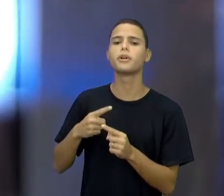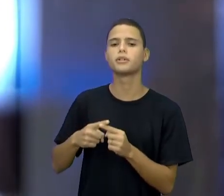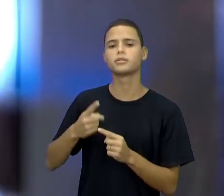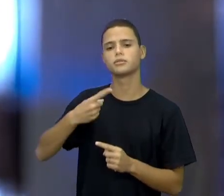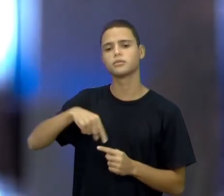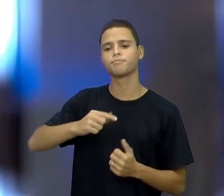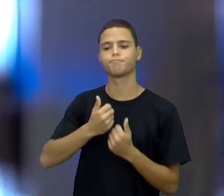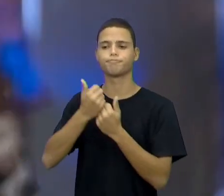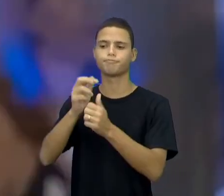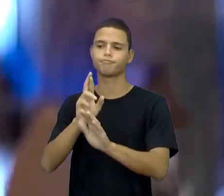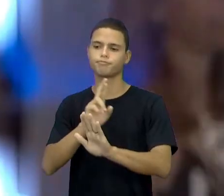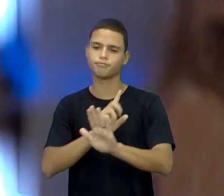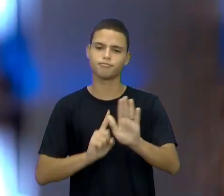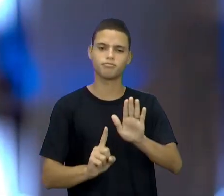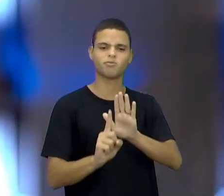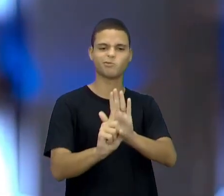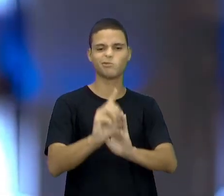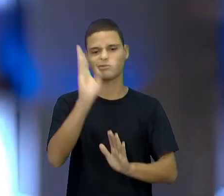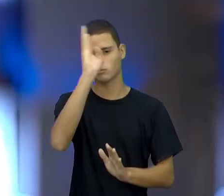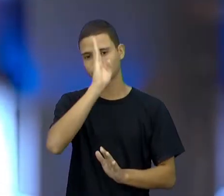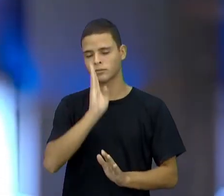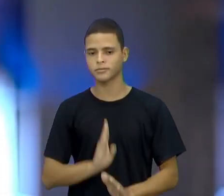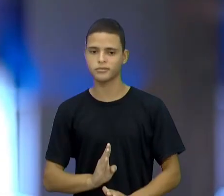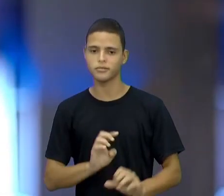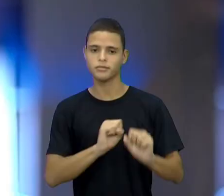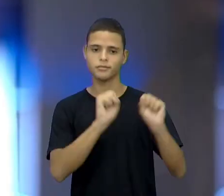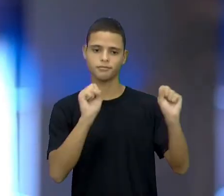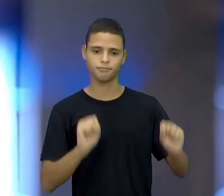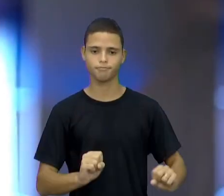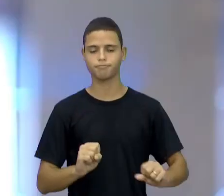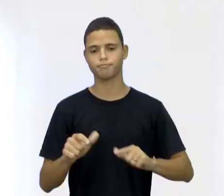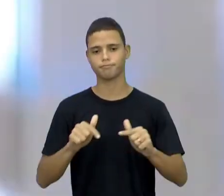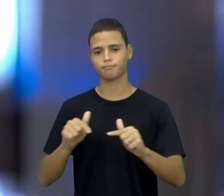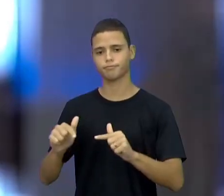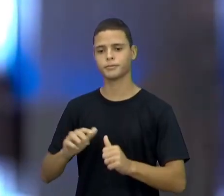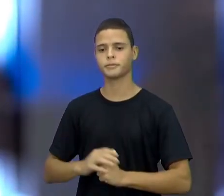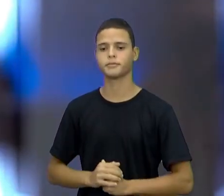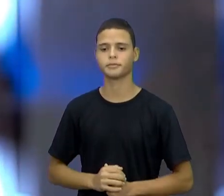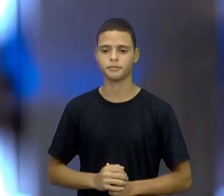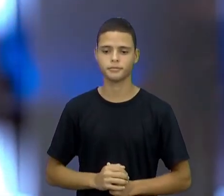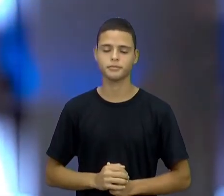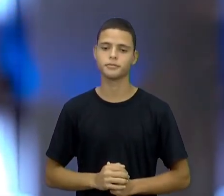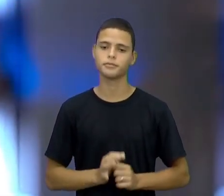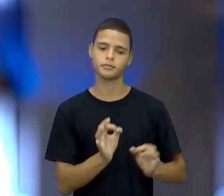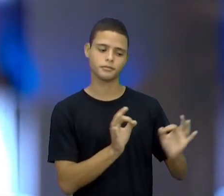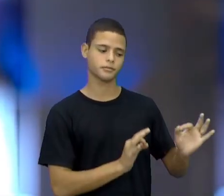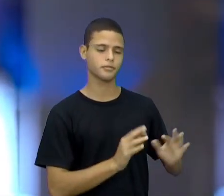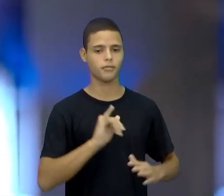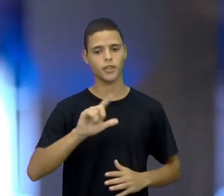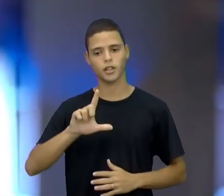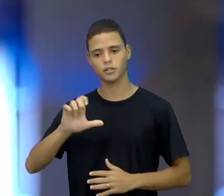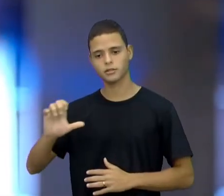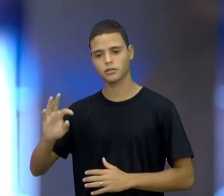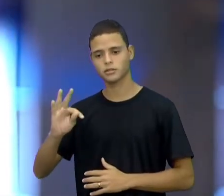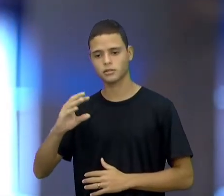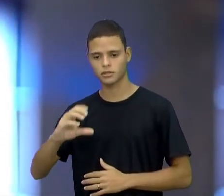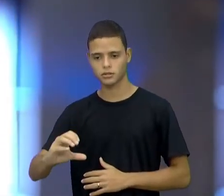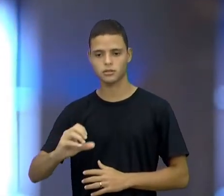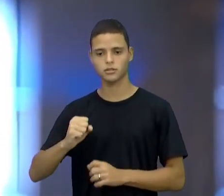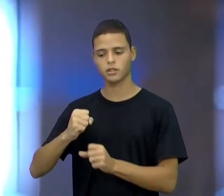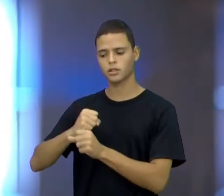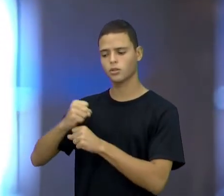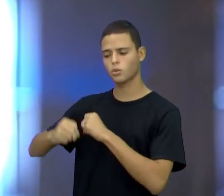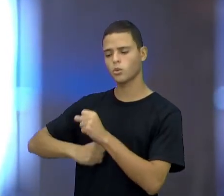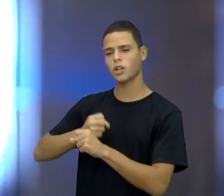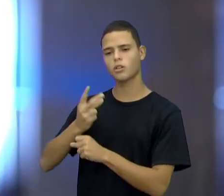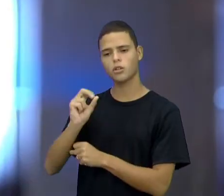reforçamos o protagonismo brasileiro no sistema do Tratado Antártico. O programa INCT, desde